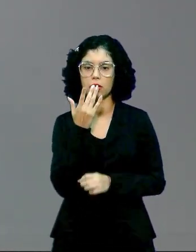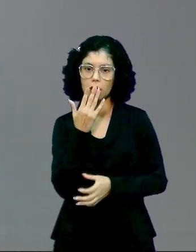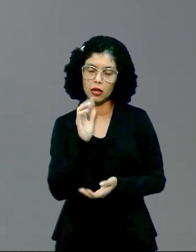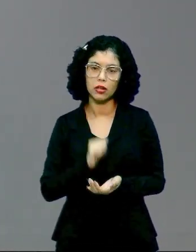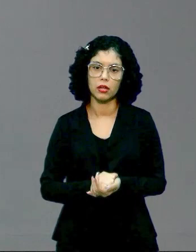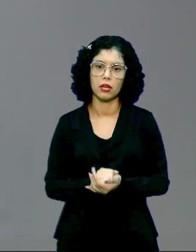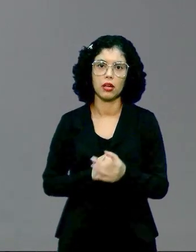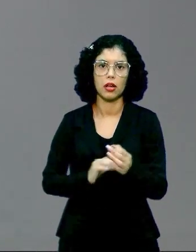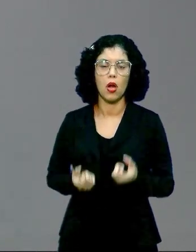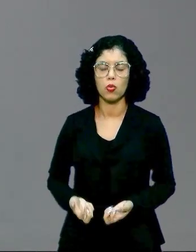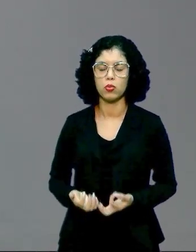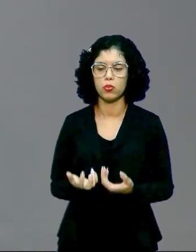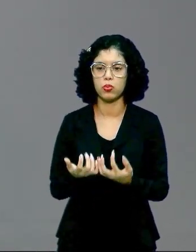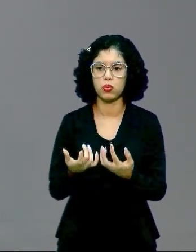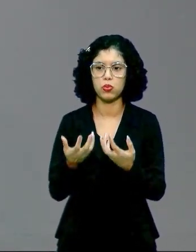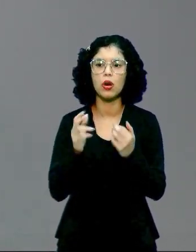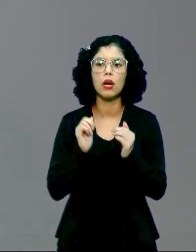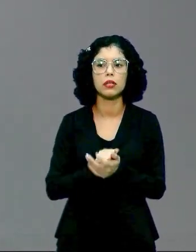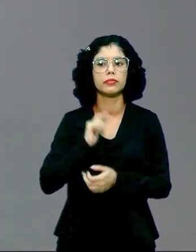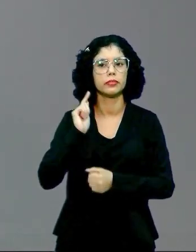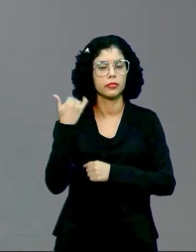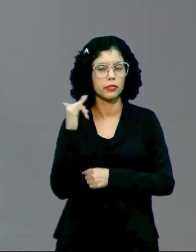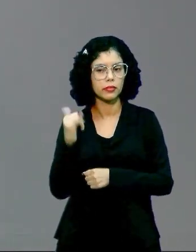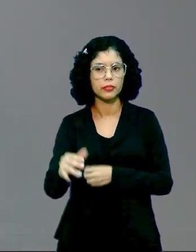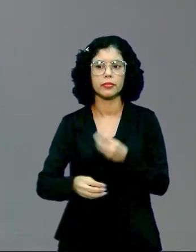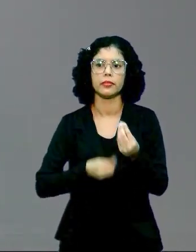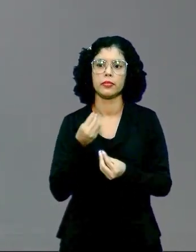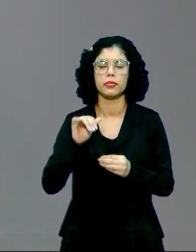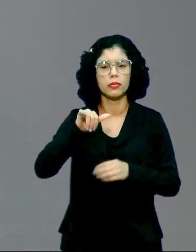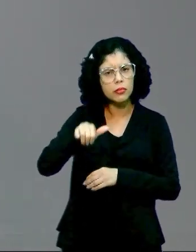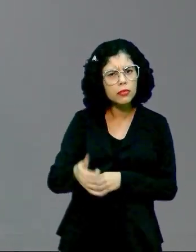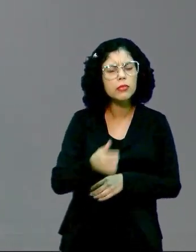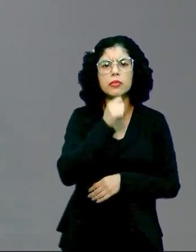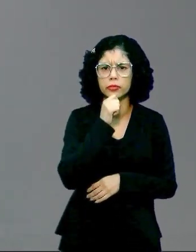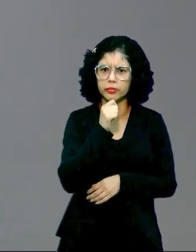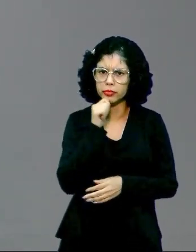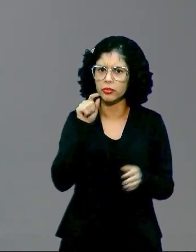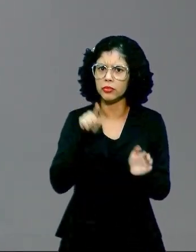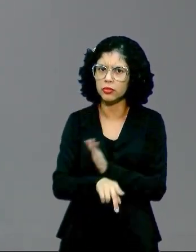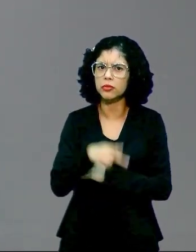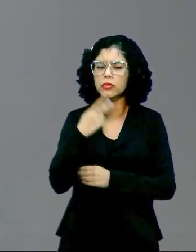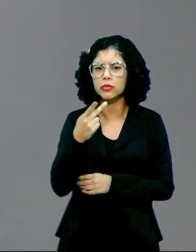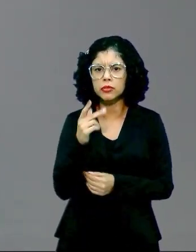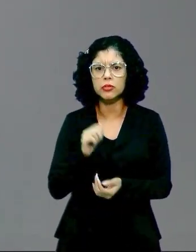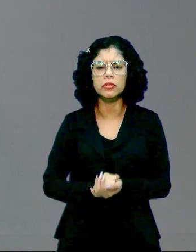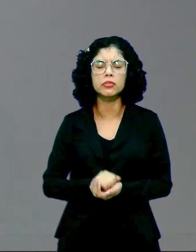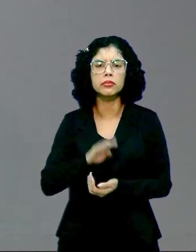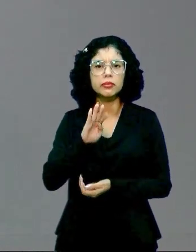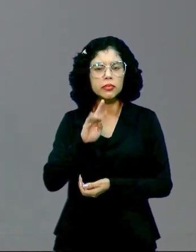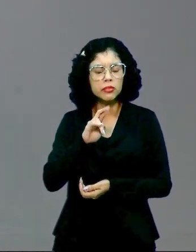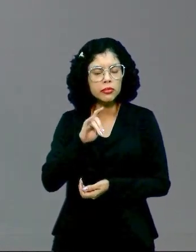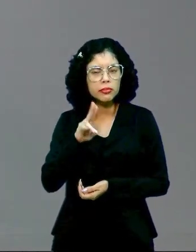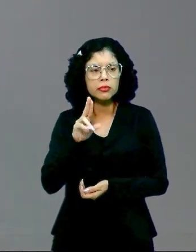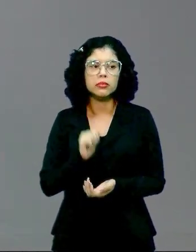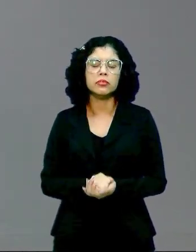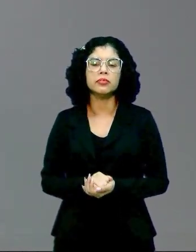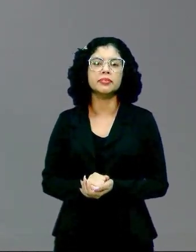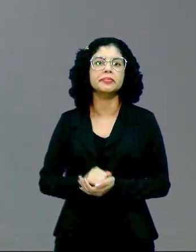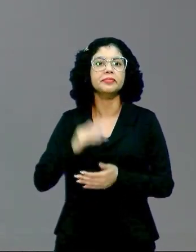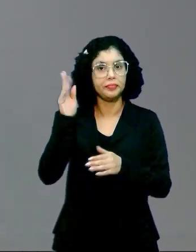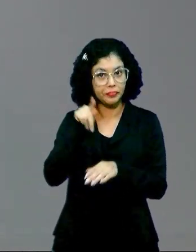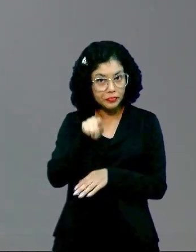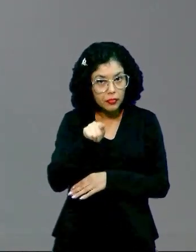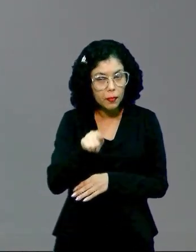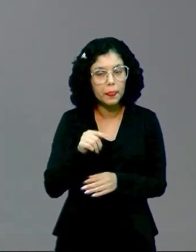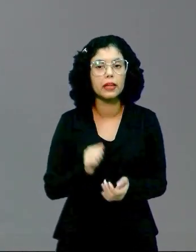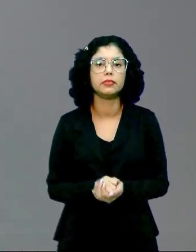ela trata de aquecimento de elétrons, é muito provavelmente que essa questão esteja falando do modelo de Bohr. Agora, cabe a